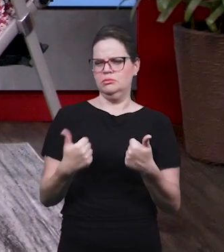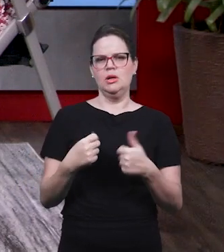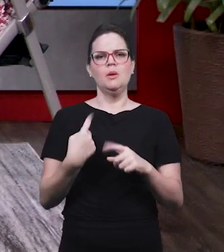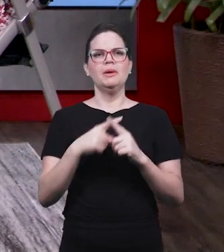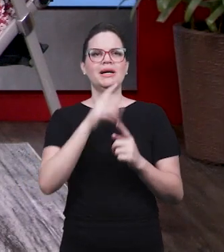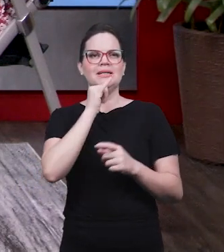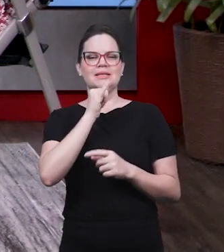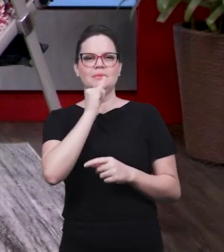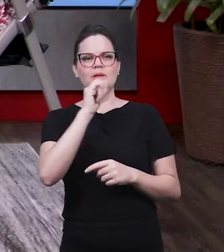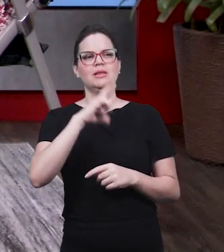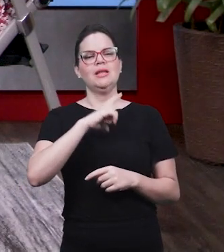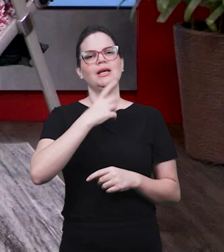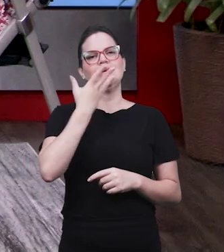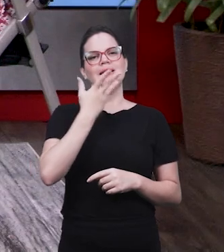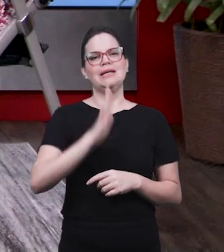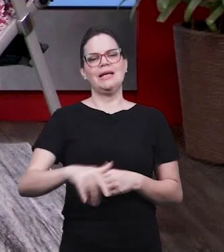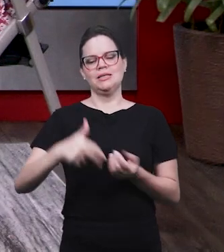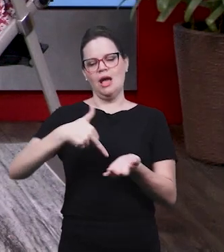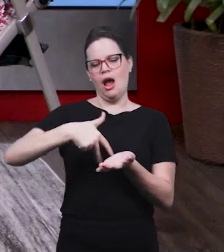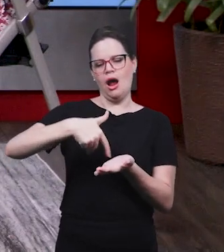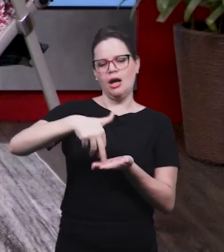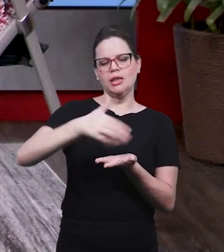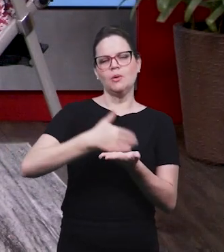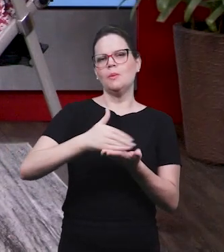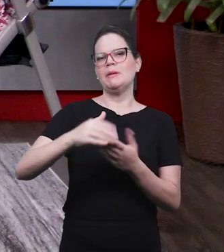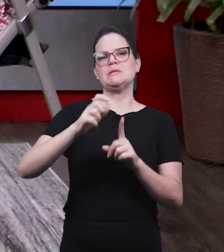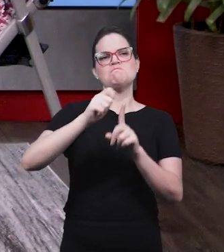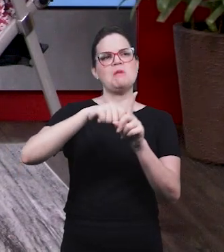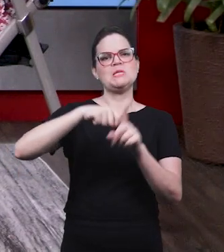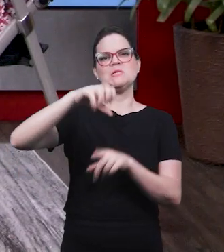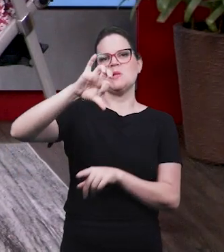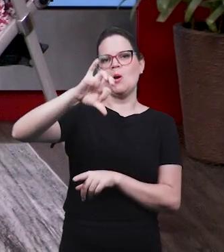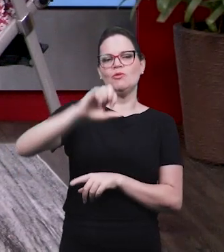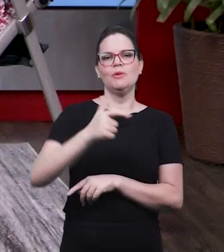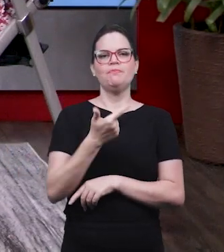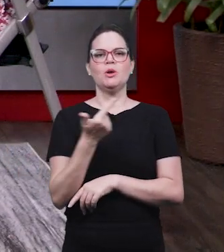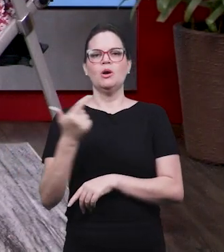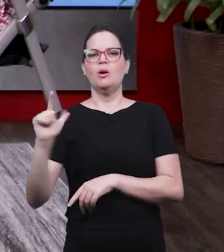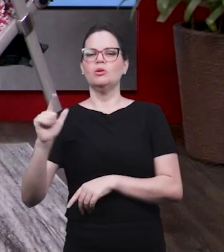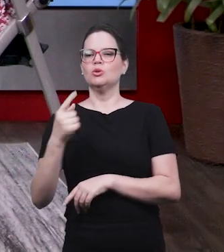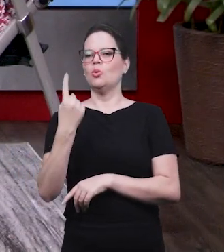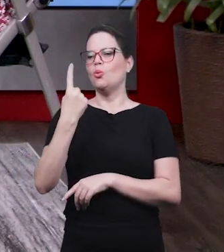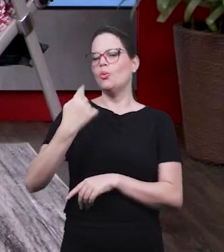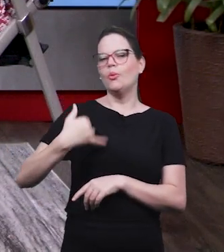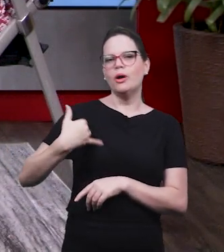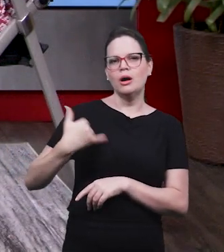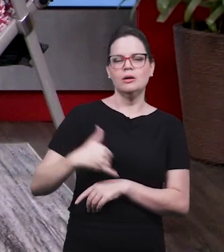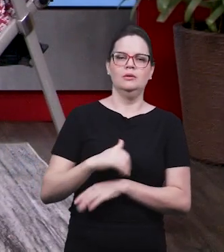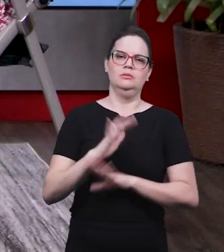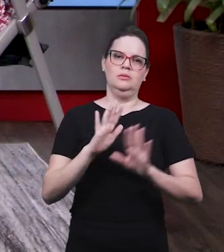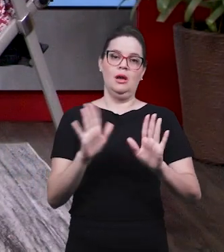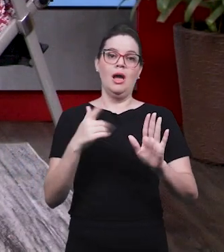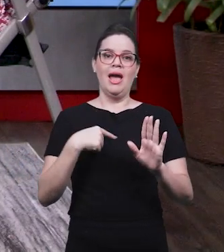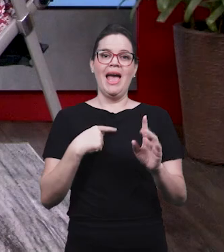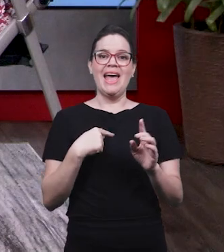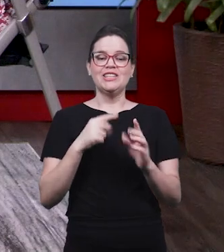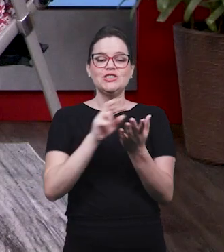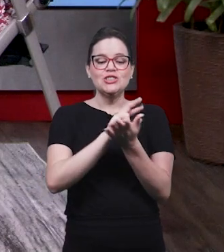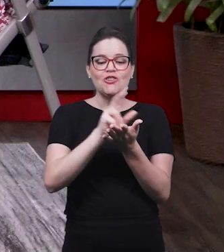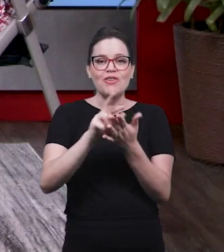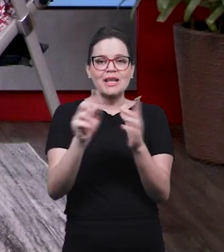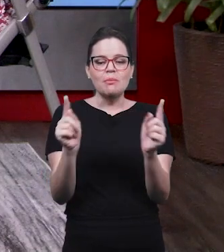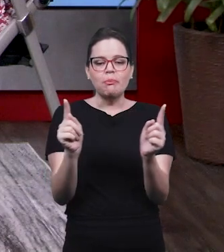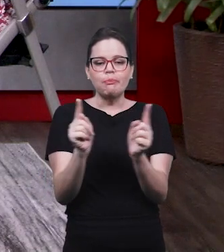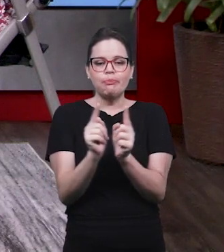andar com 9 meses, a outra com 1 ano e 2 meses. É uma pequena diferença, mas